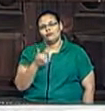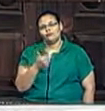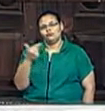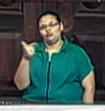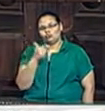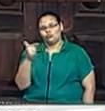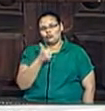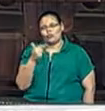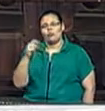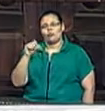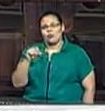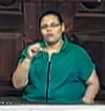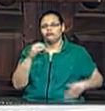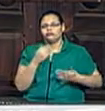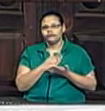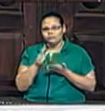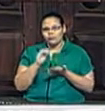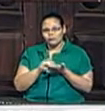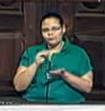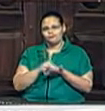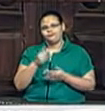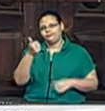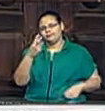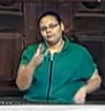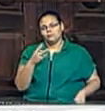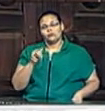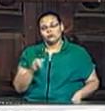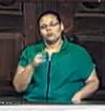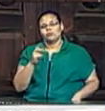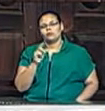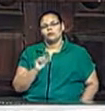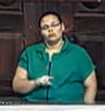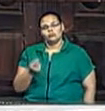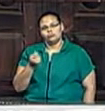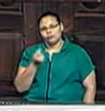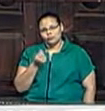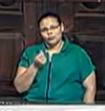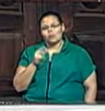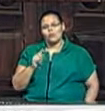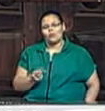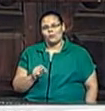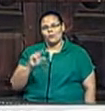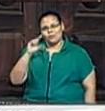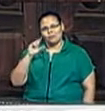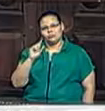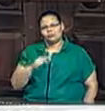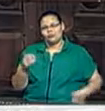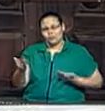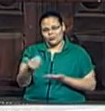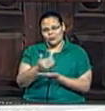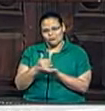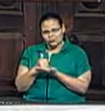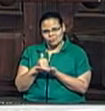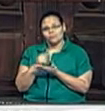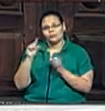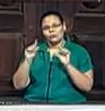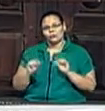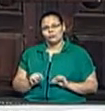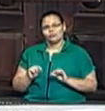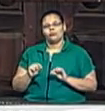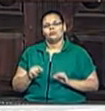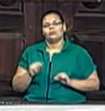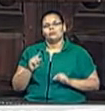restam 13. Se nós pegarmos o valor proposto pelo governo de aumento de arrecadação e ou diminuição de